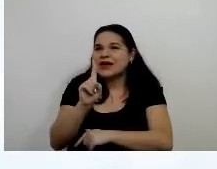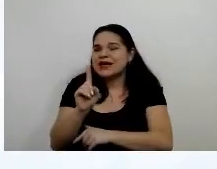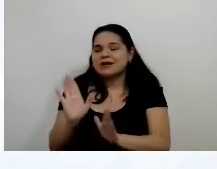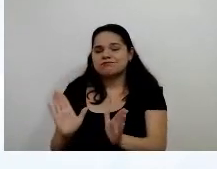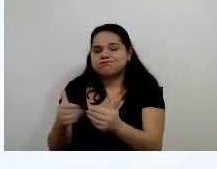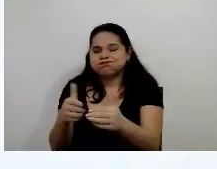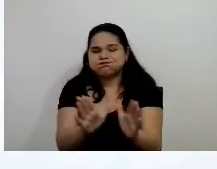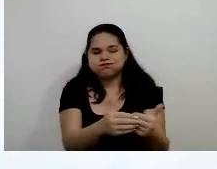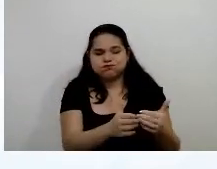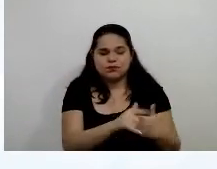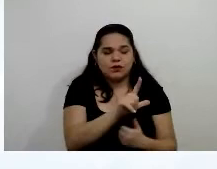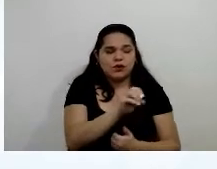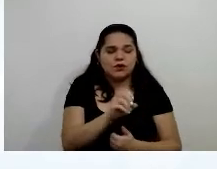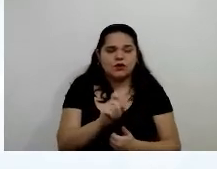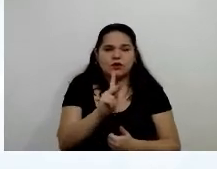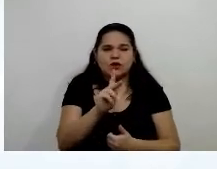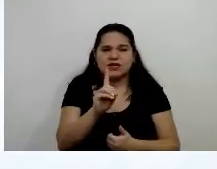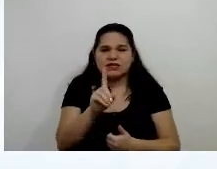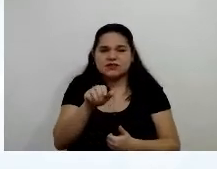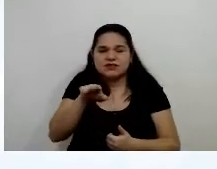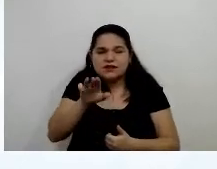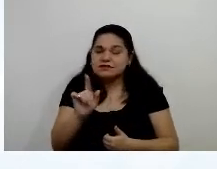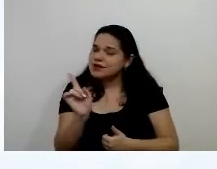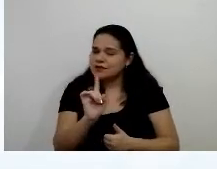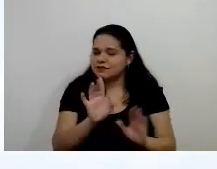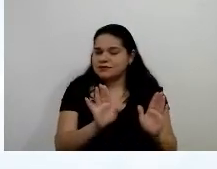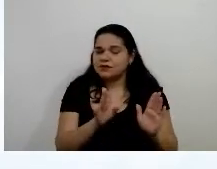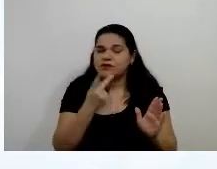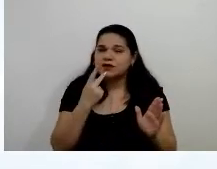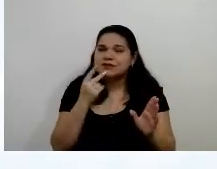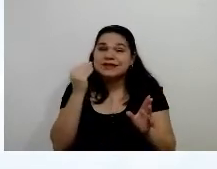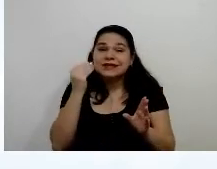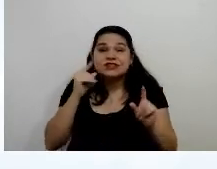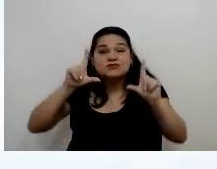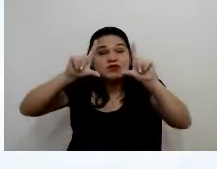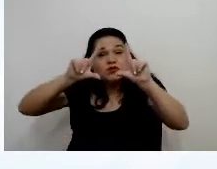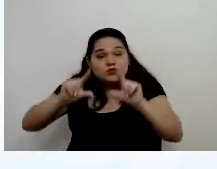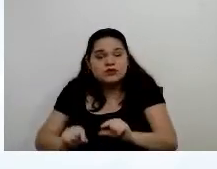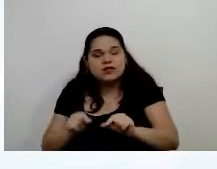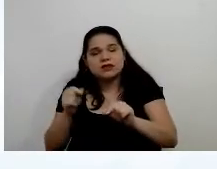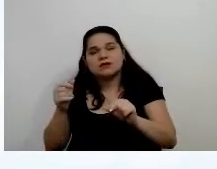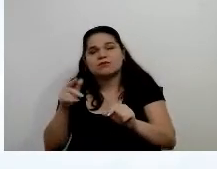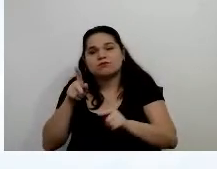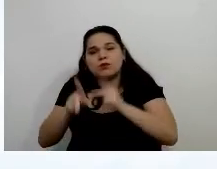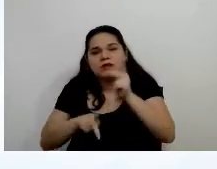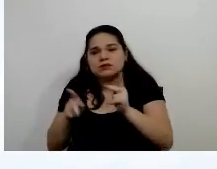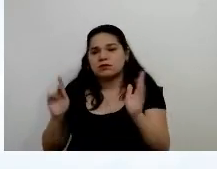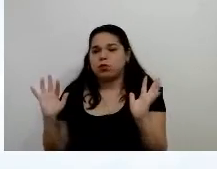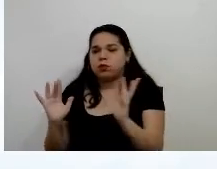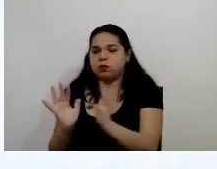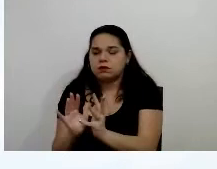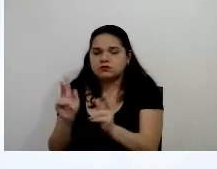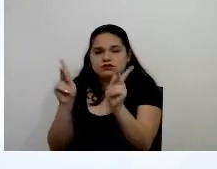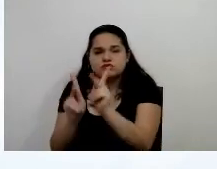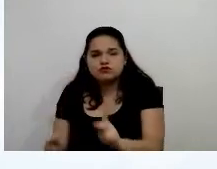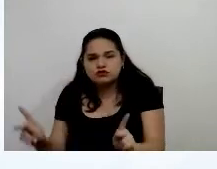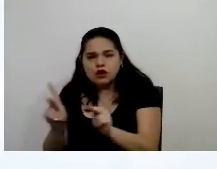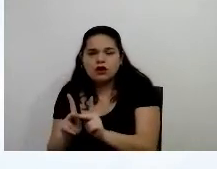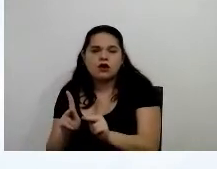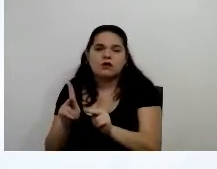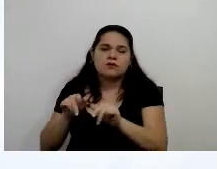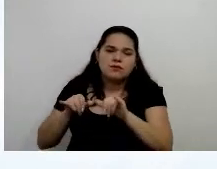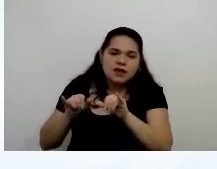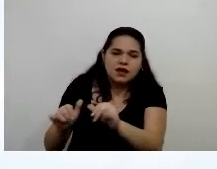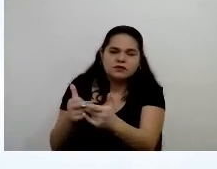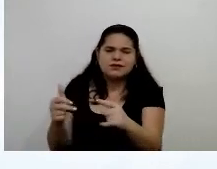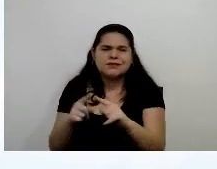eu estou falando de diminuir a circulação da população em shopping, mercado, essas coisas. Mas em alguns locais a gente não está conseguindo fazer